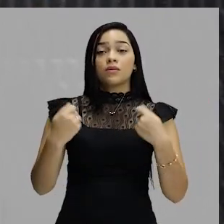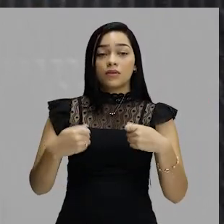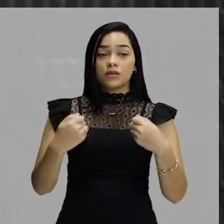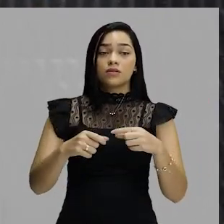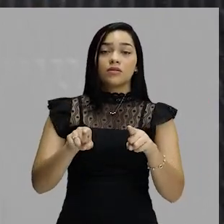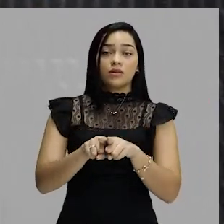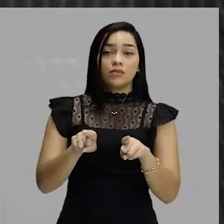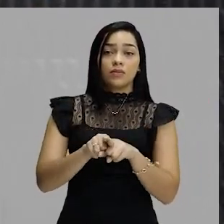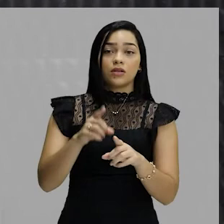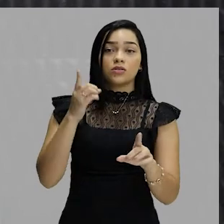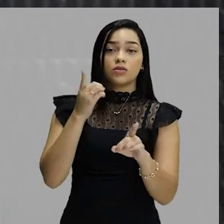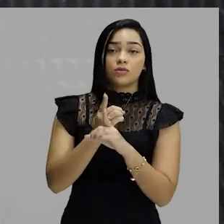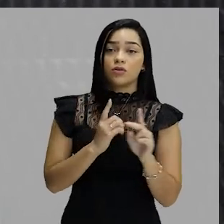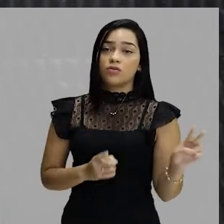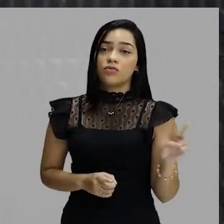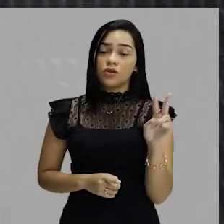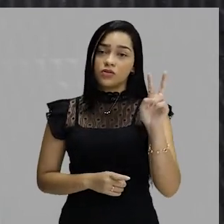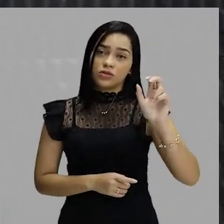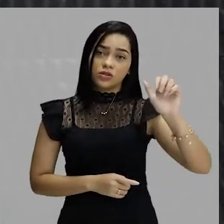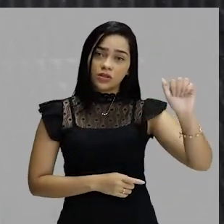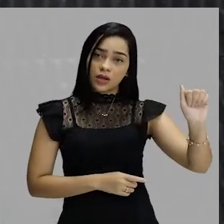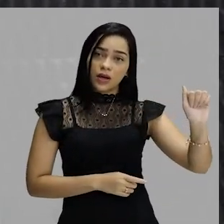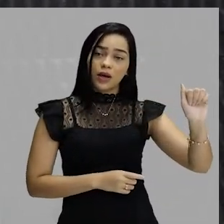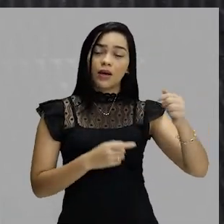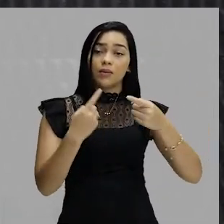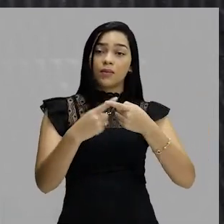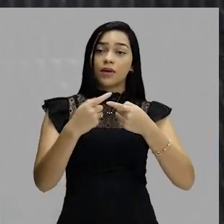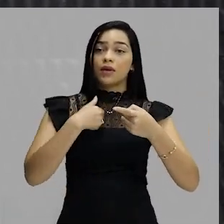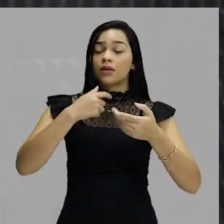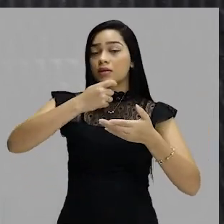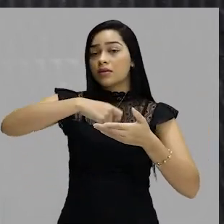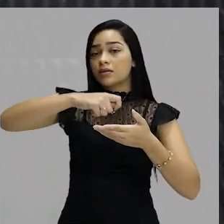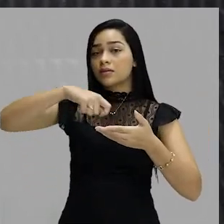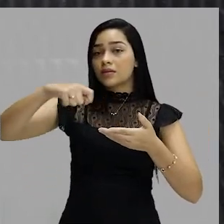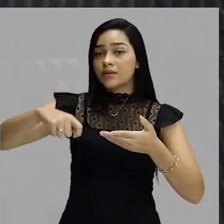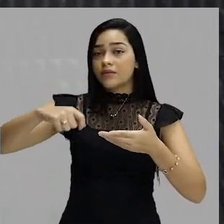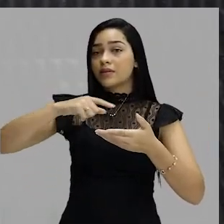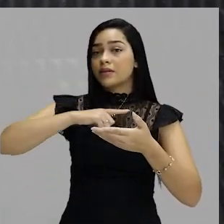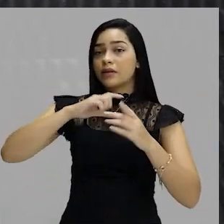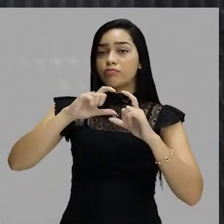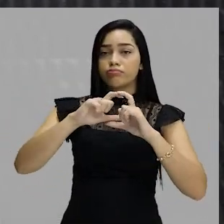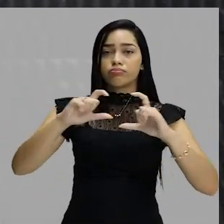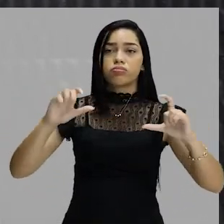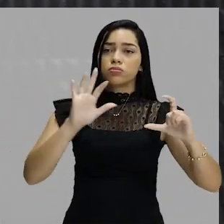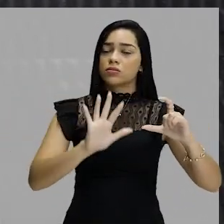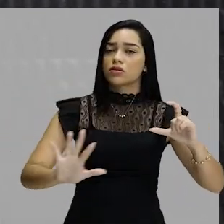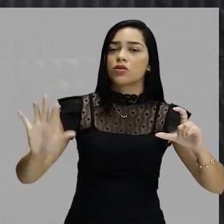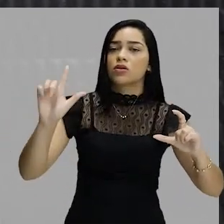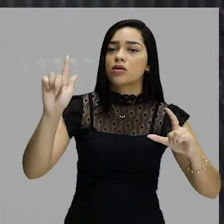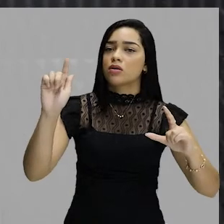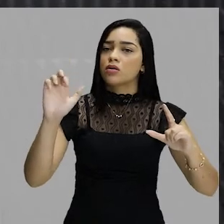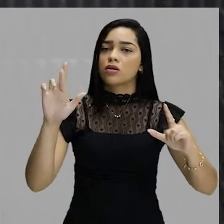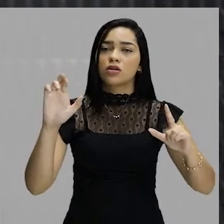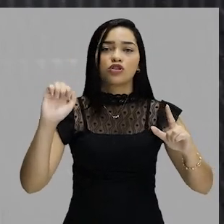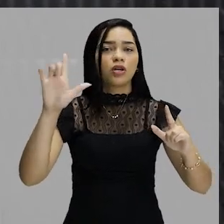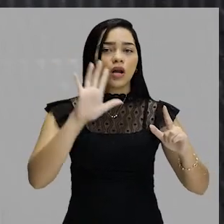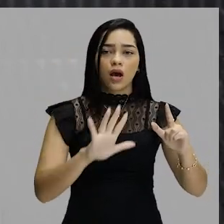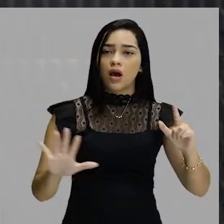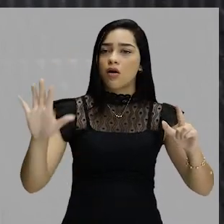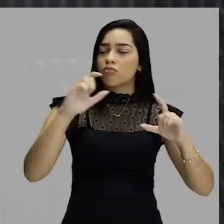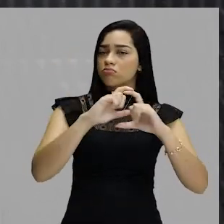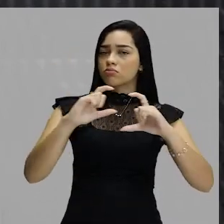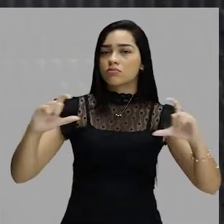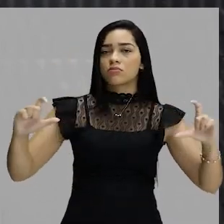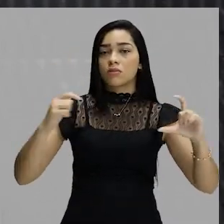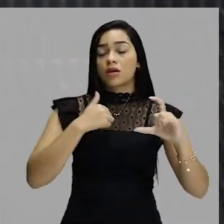preciso descobrir o valor de a. Tá? Porque eu escrevi minha função na sua forma geral. Tá? Tá escrito na forma